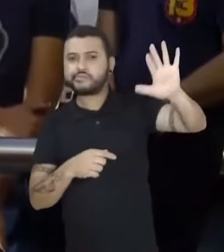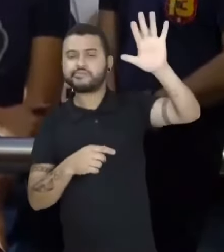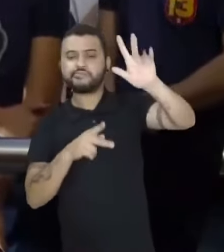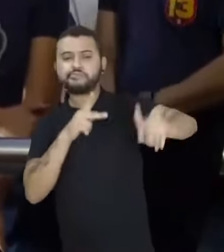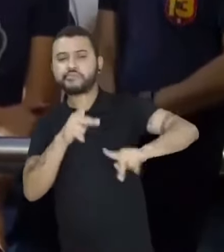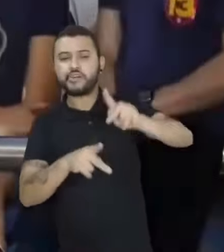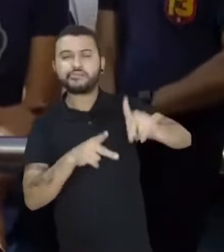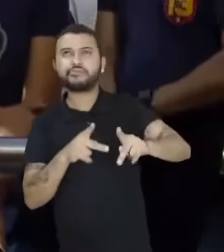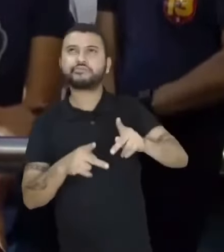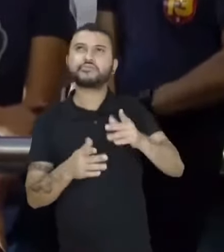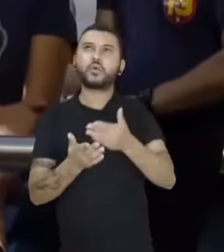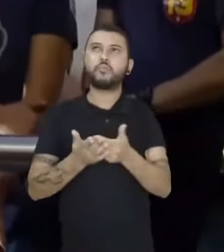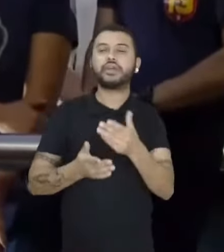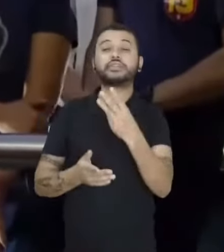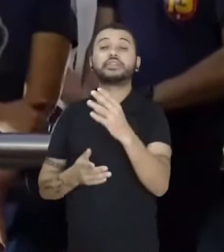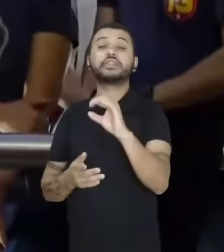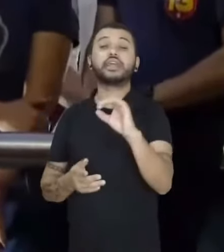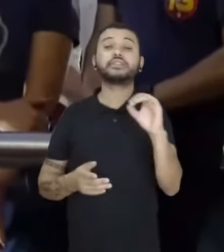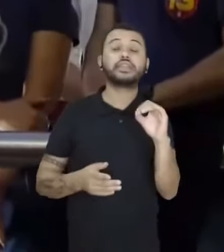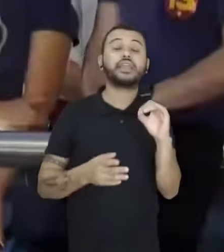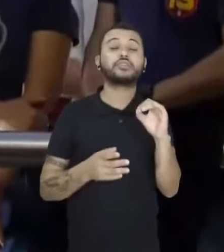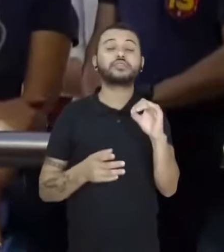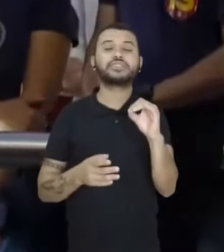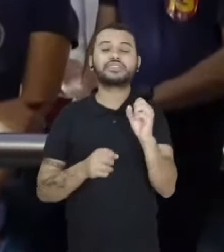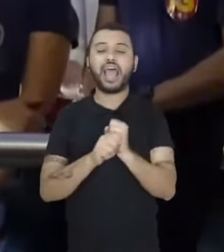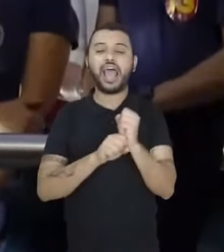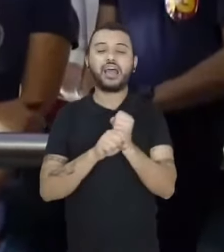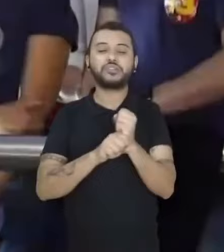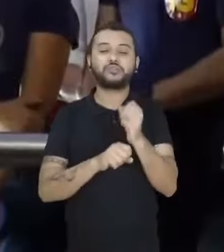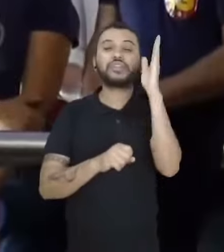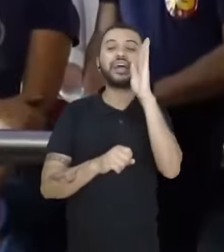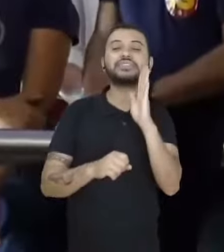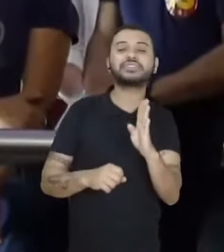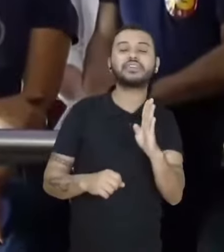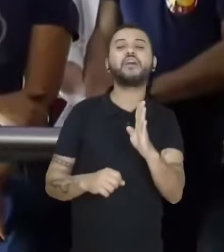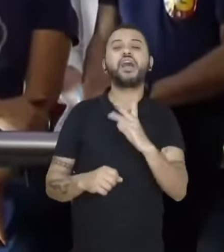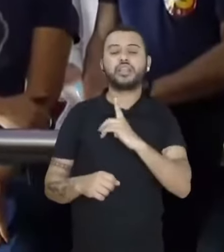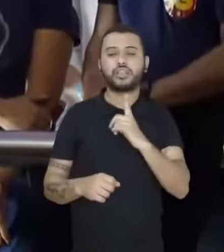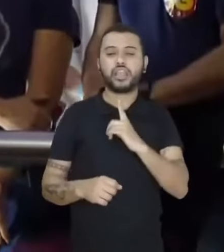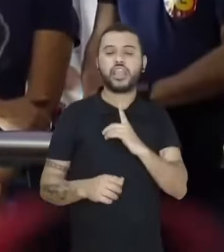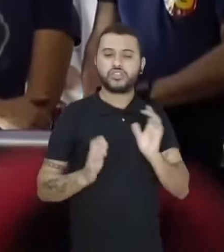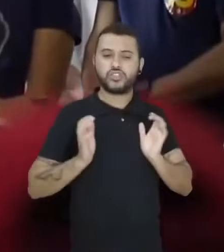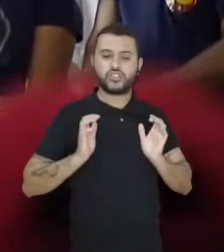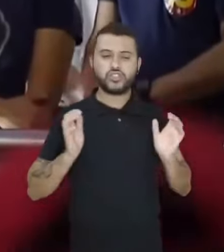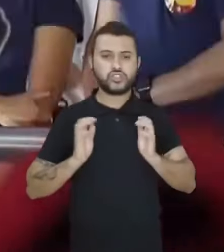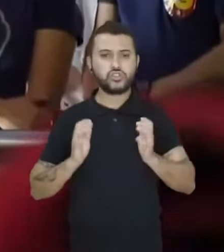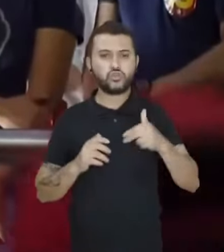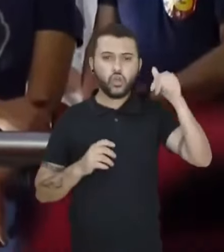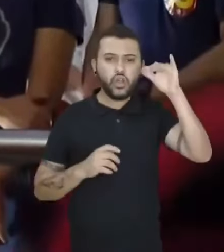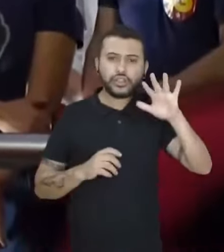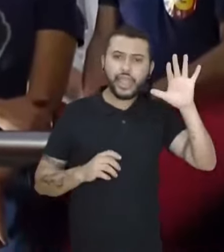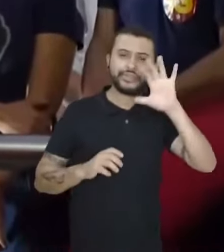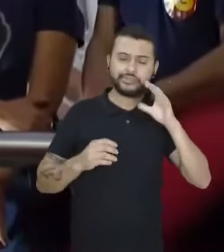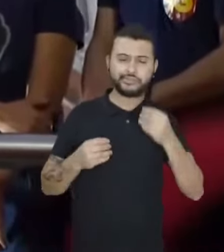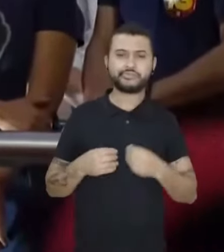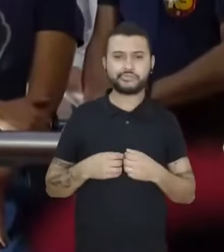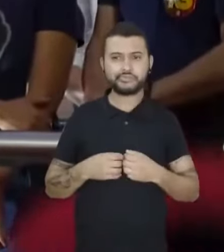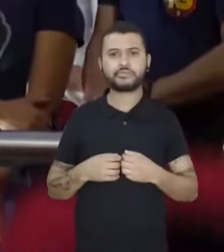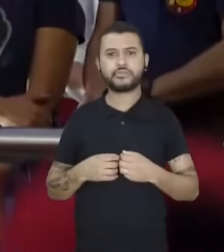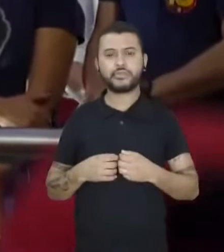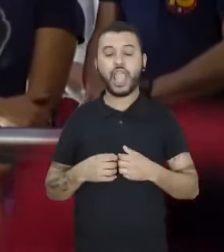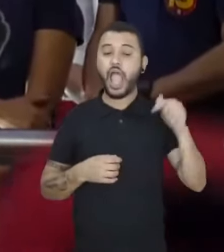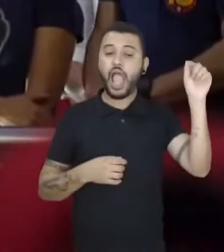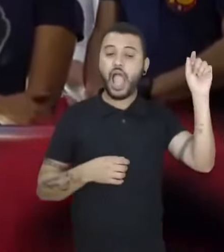primeiros 300 anos de descoberta do Brasil, era a região mais rica desse país. Aliás, foi